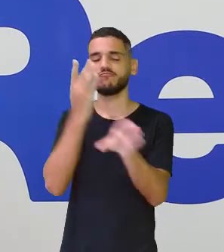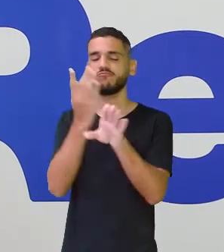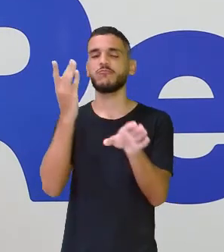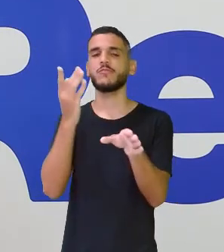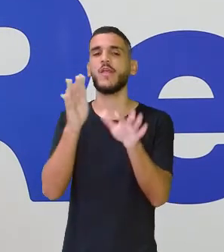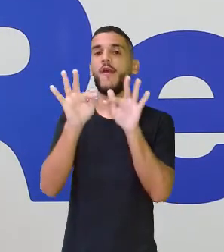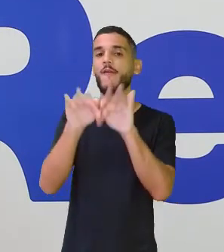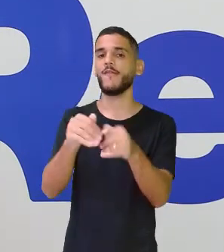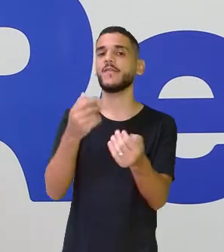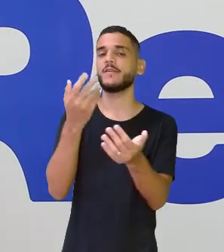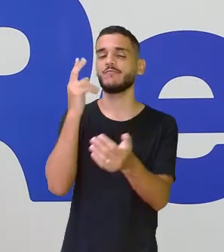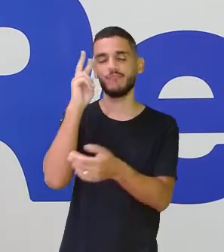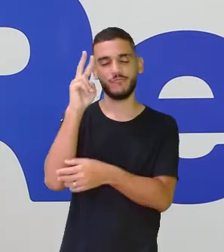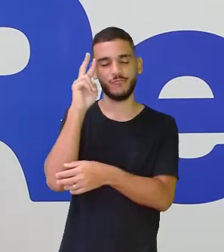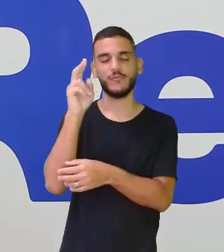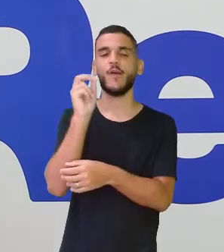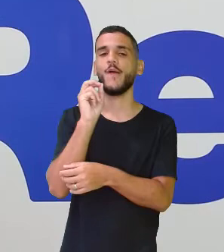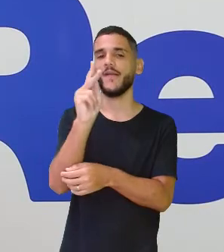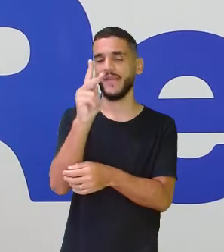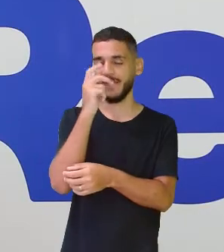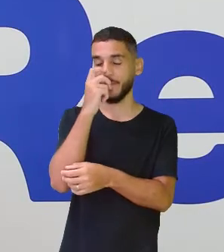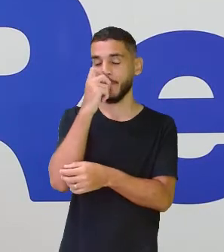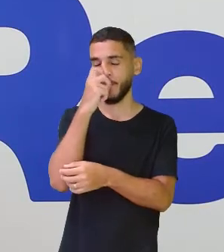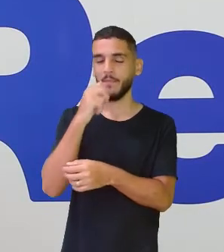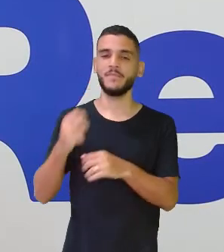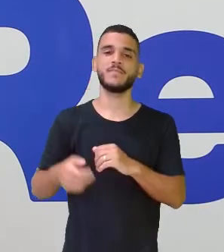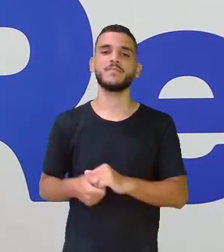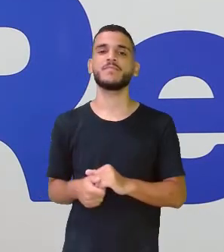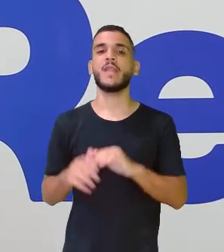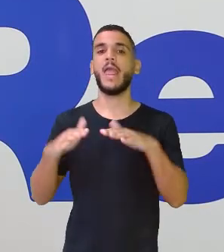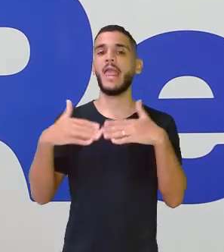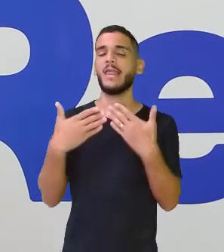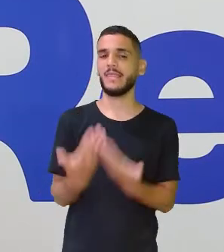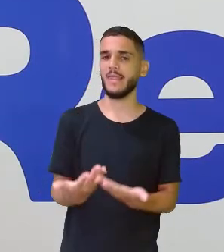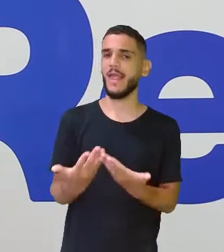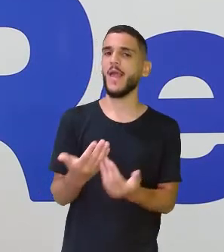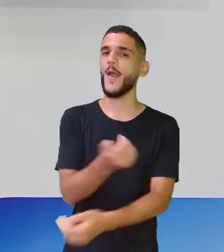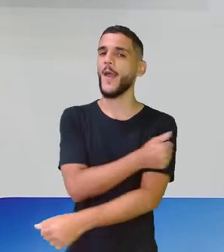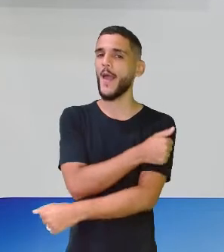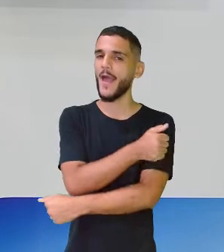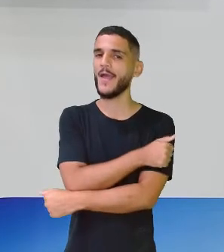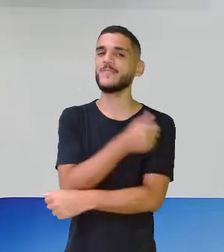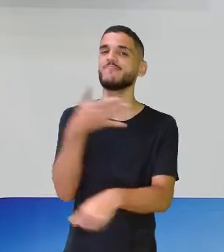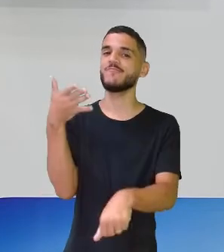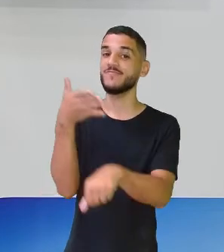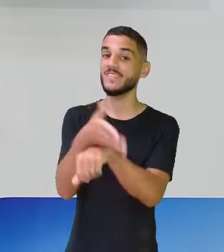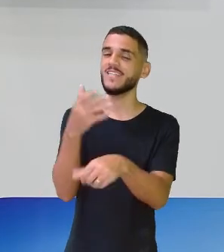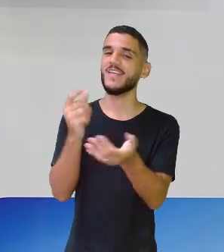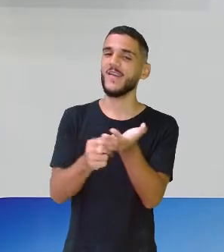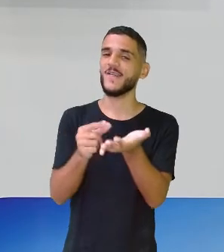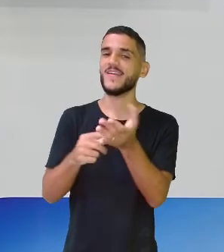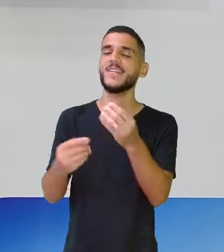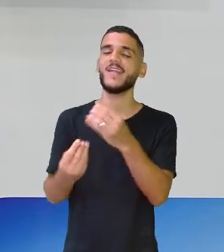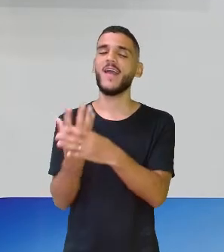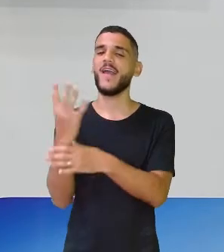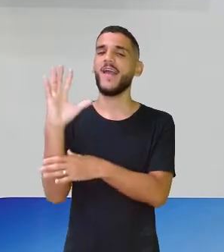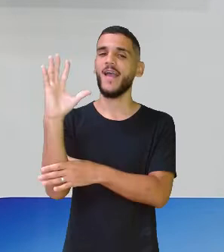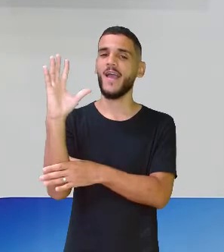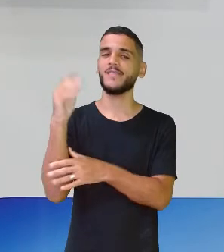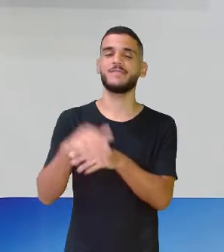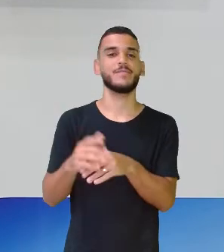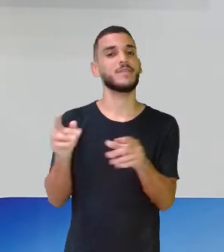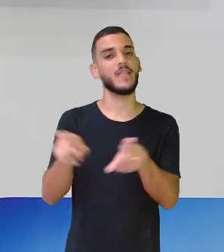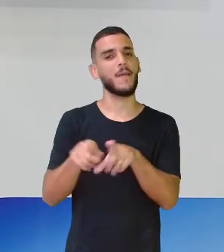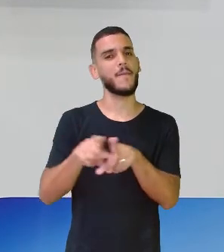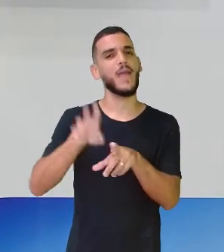amanhã. Isso mesmo, Salomão, acessa a árvore Salomão, lê o livro. Ana, que sempre